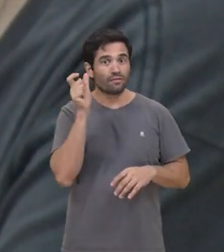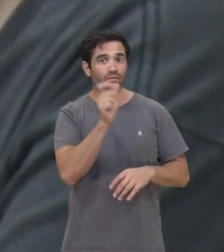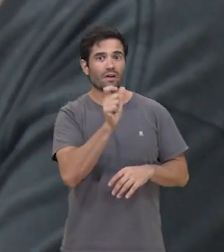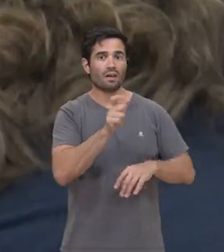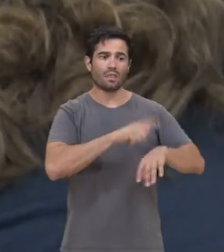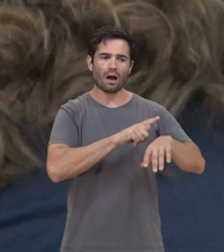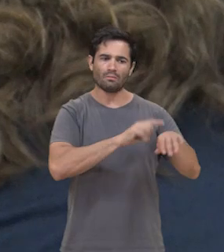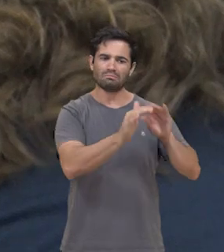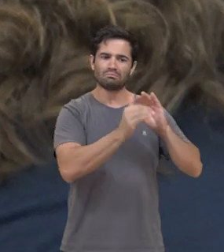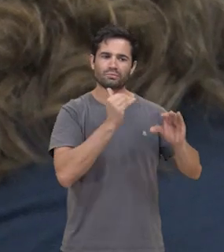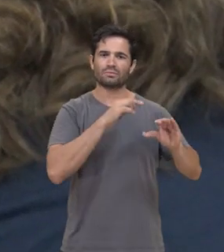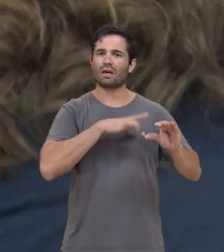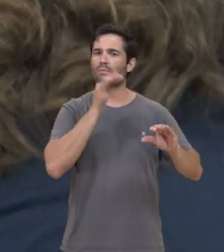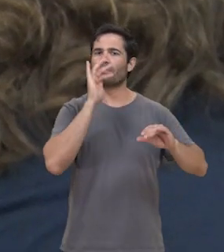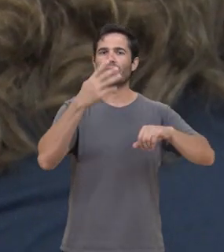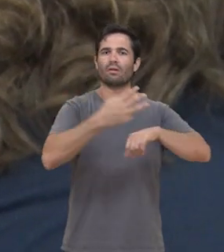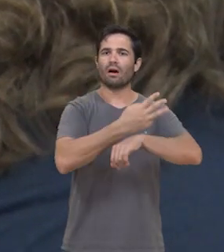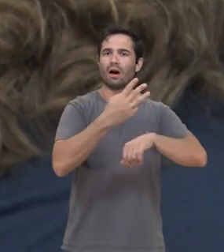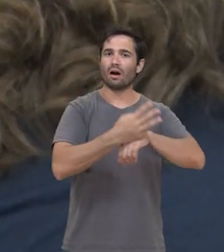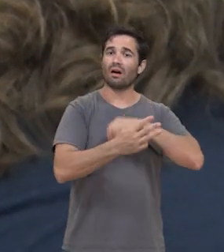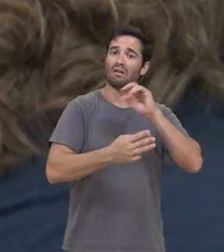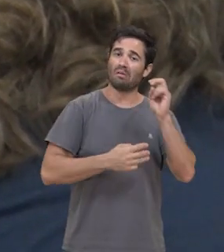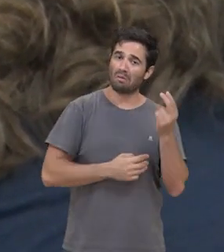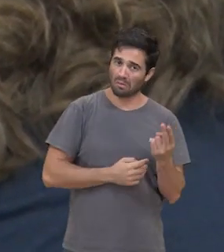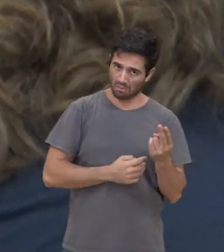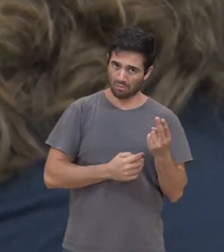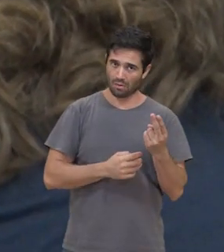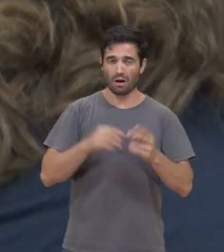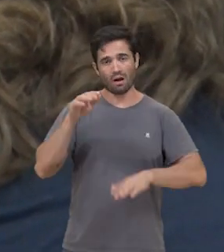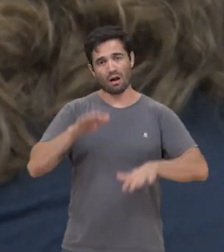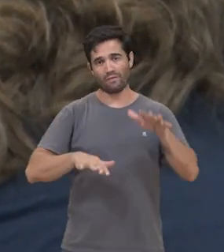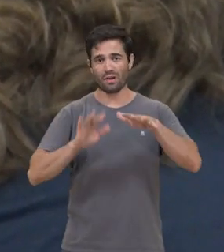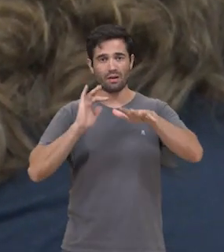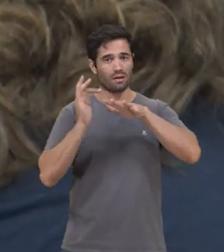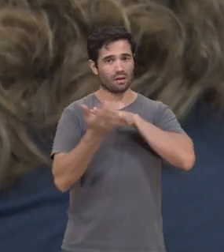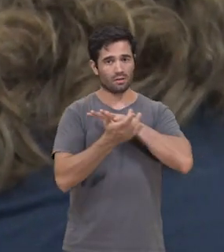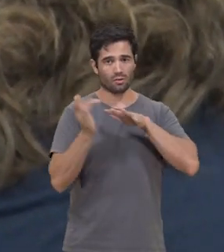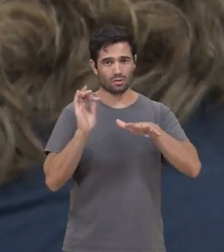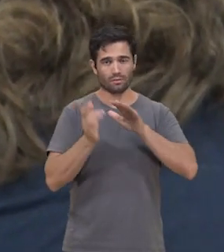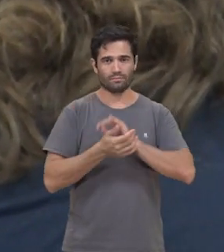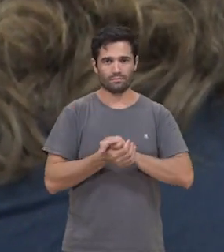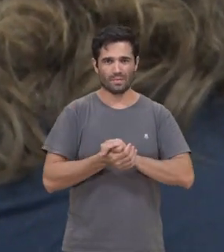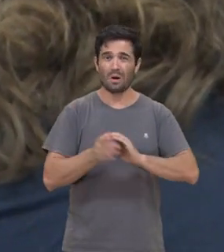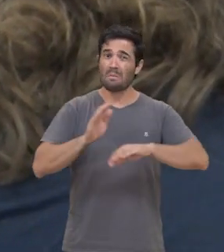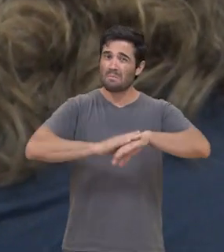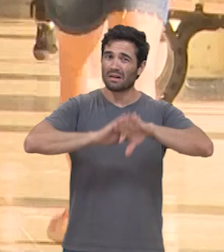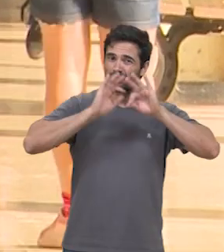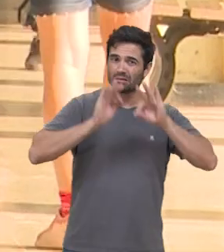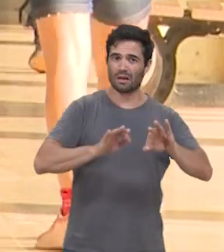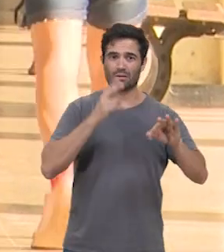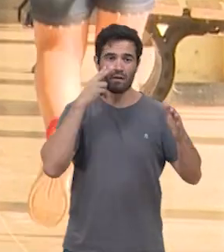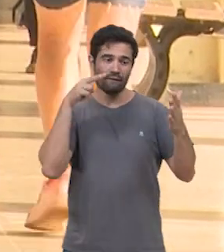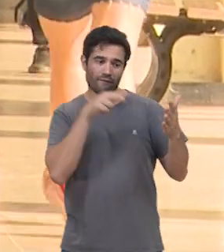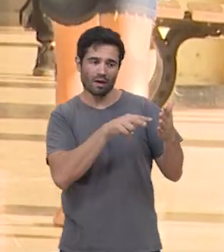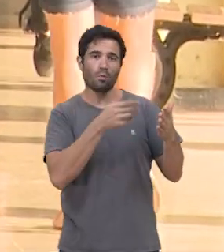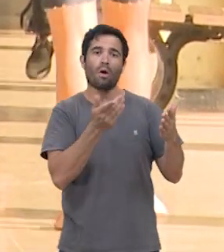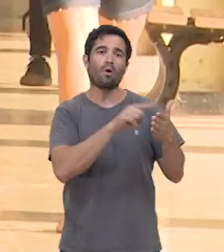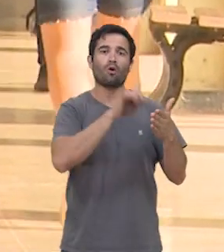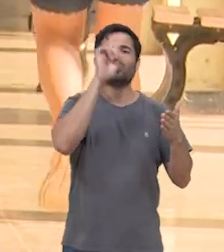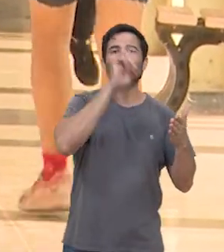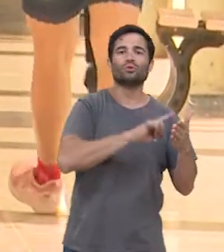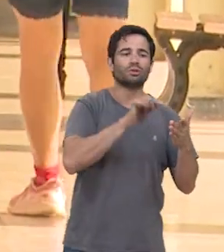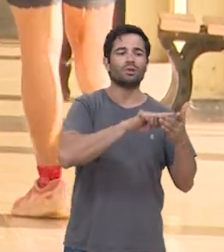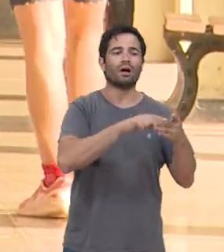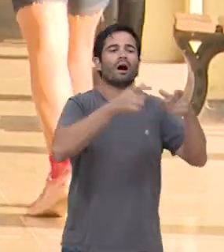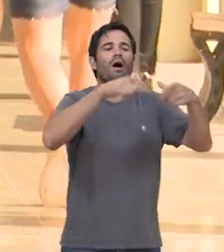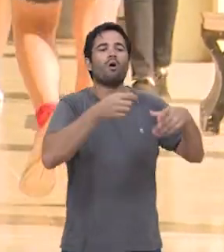olho ao receber uma informação pelo WhatsApp ou até mesmo pelas redes sociais o ideal é conferir